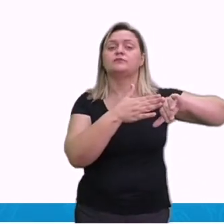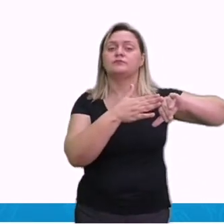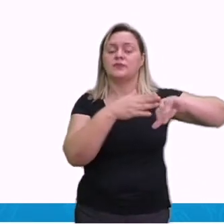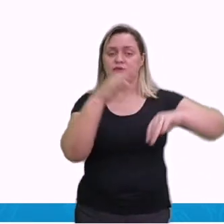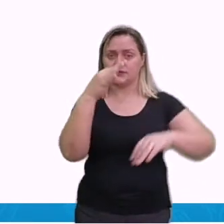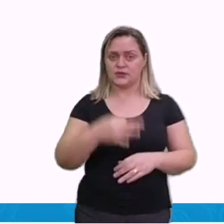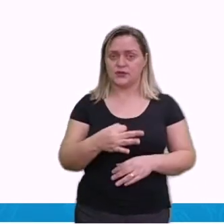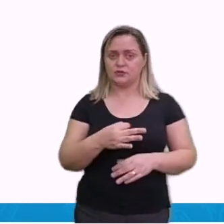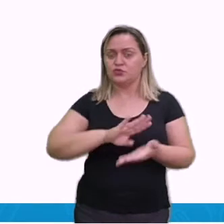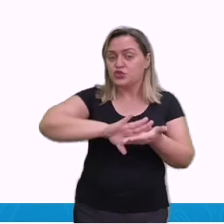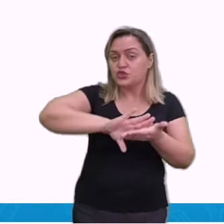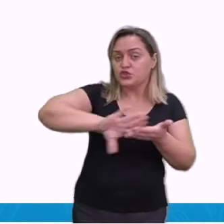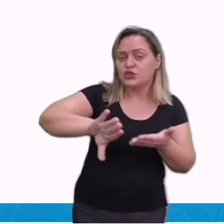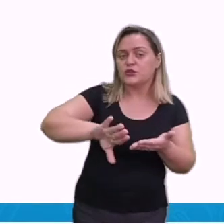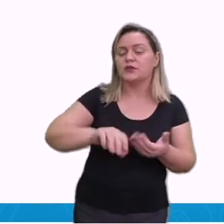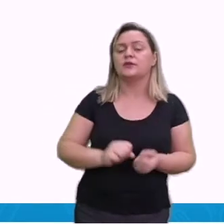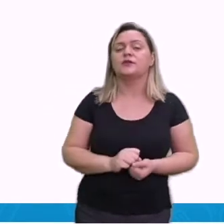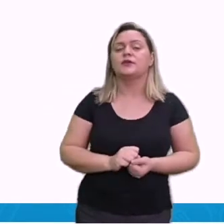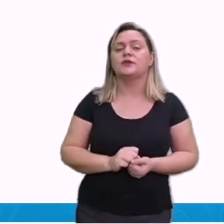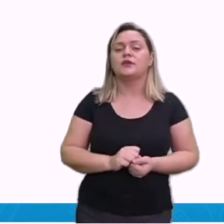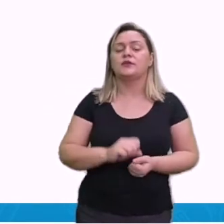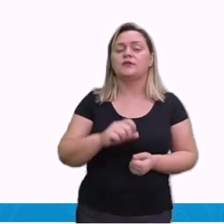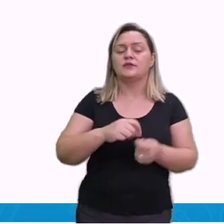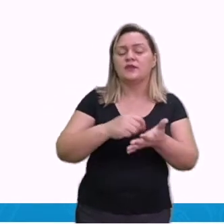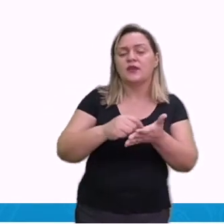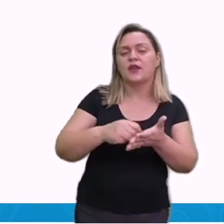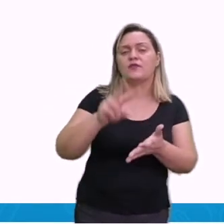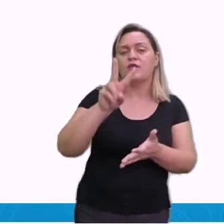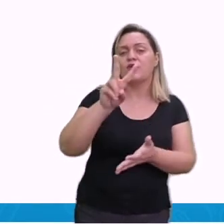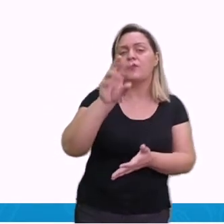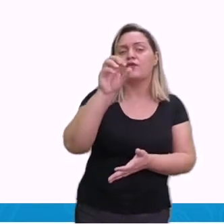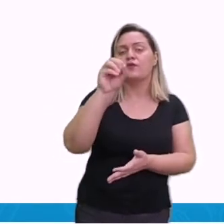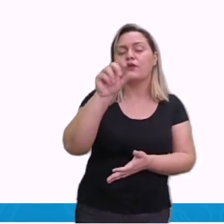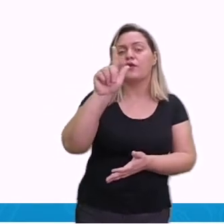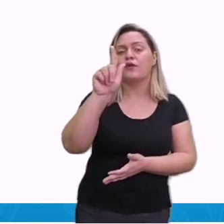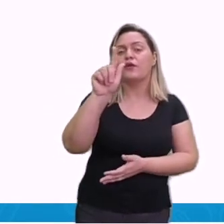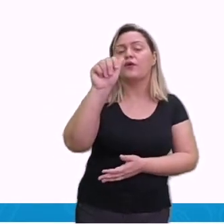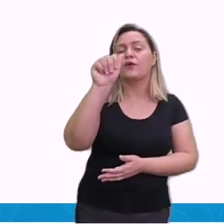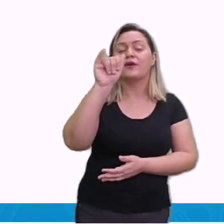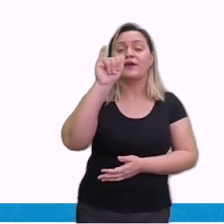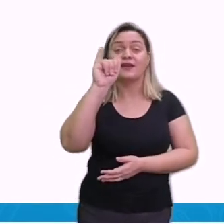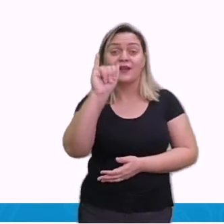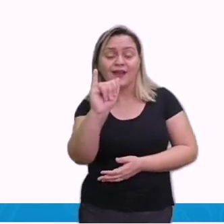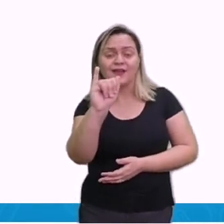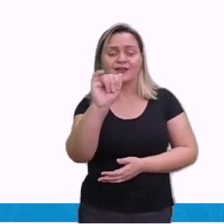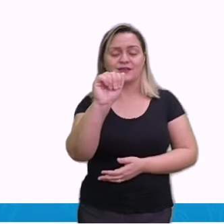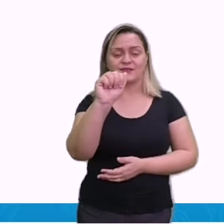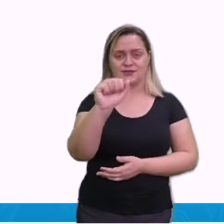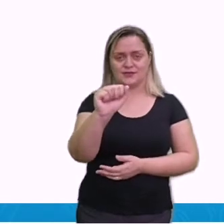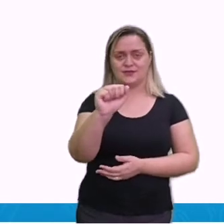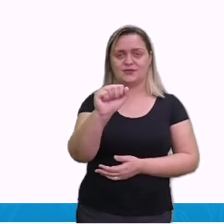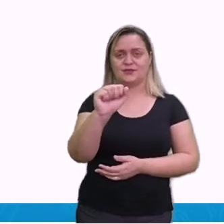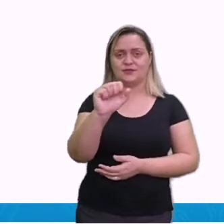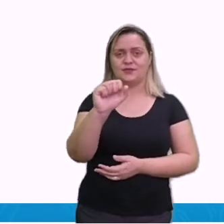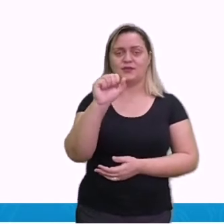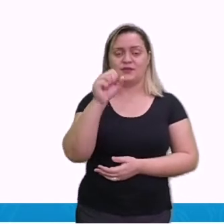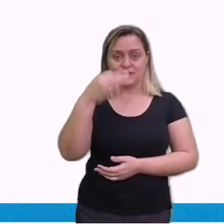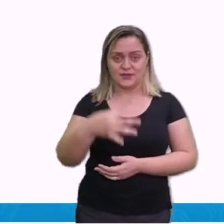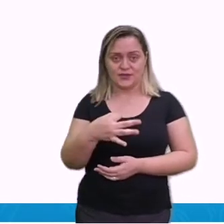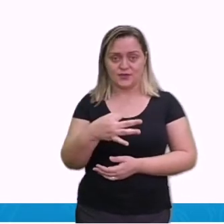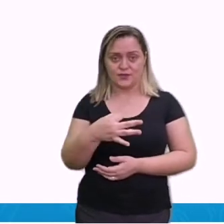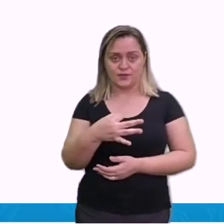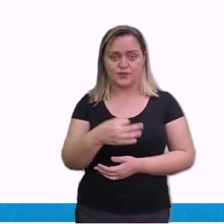AL, vogal. Como que eu vou fazer? Eu vou tirar o AL, né, o L do final